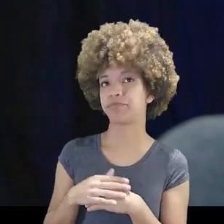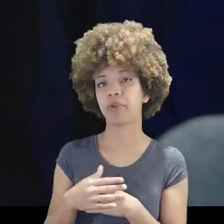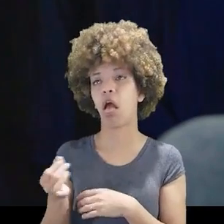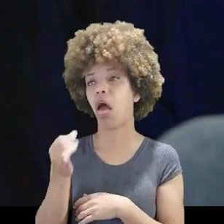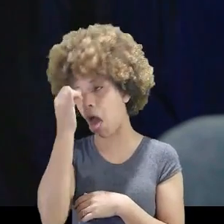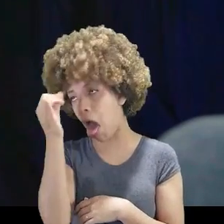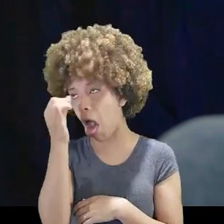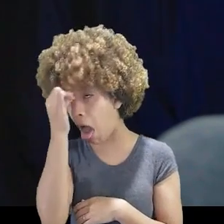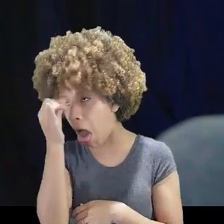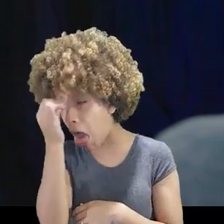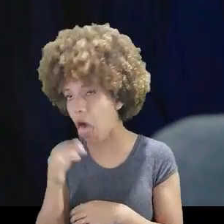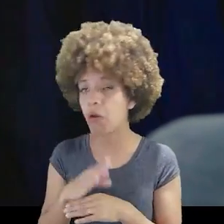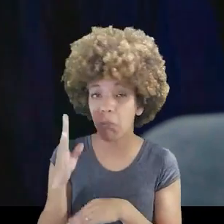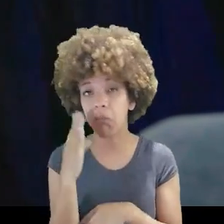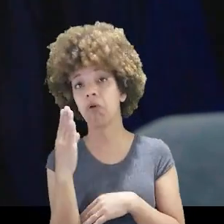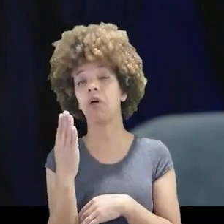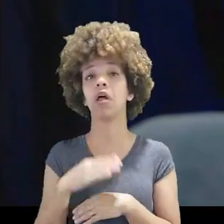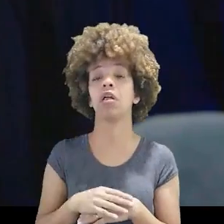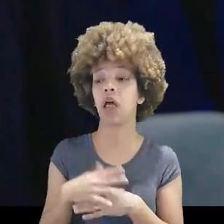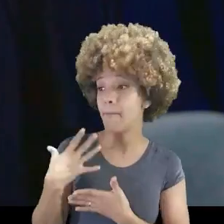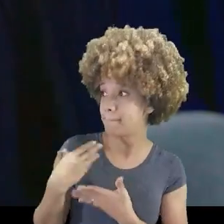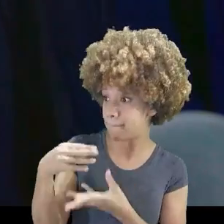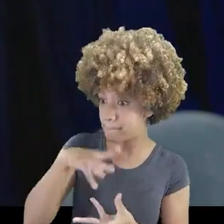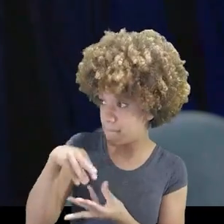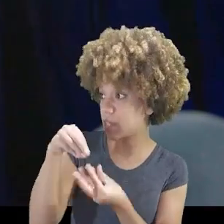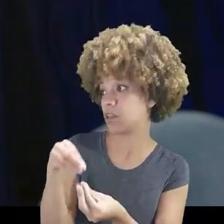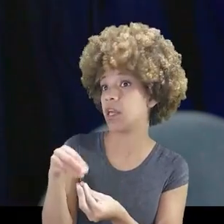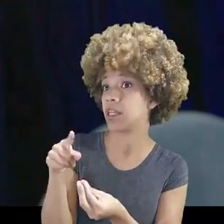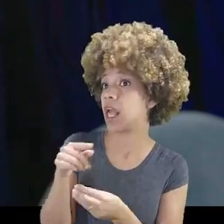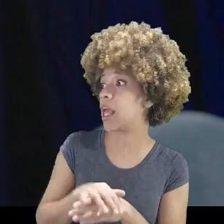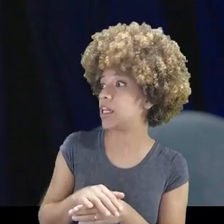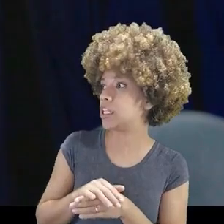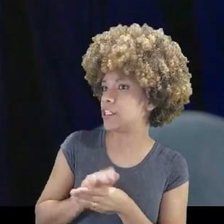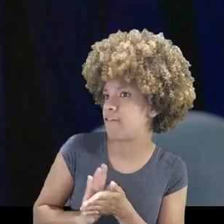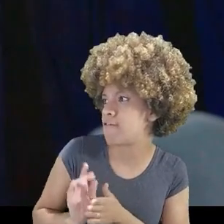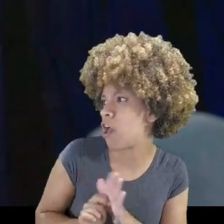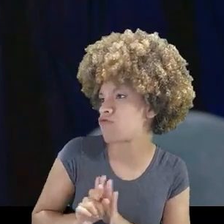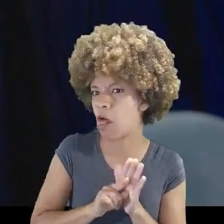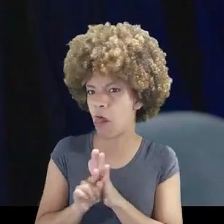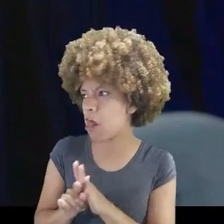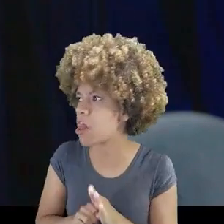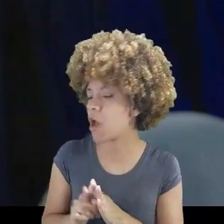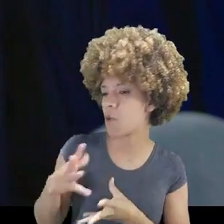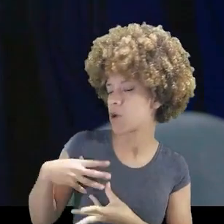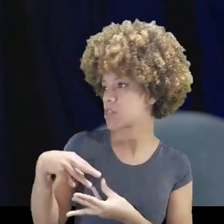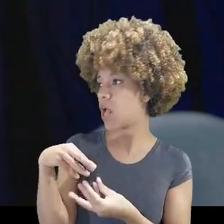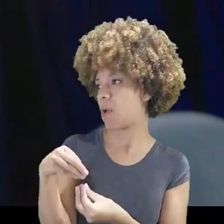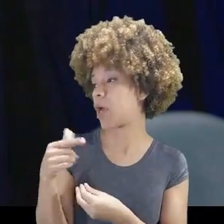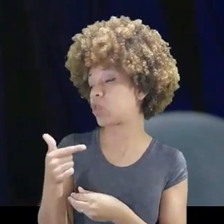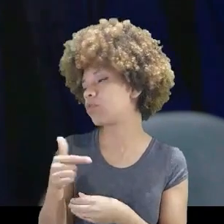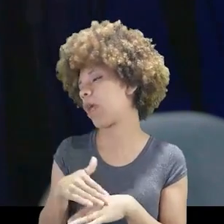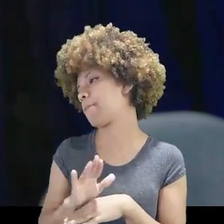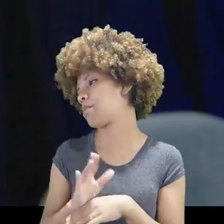hamburbom bêbado já morre fica no umbral e pega essa alma e pega essa alma e ele se investe dessa alma ele vem começa a alma que não pode